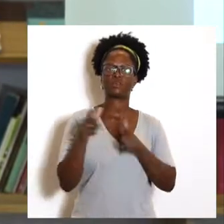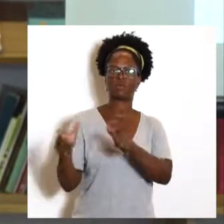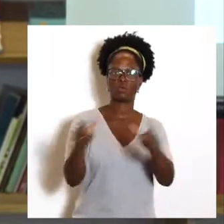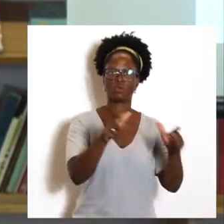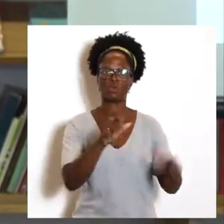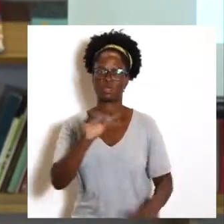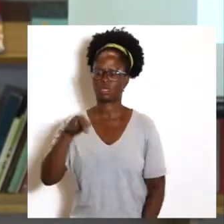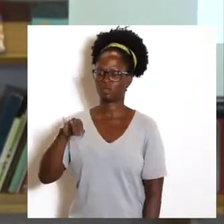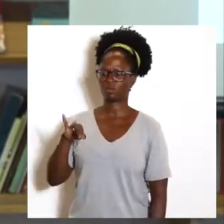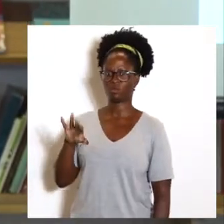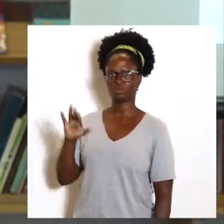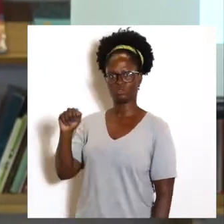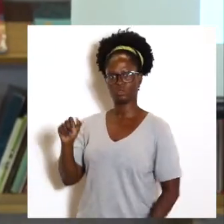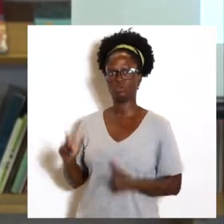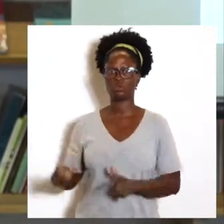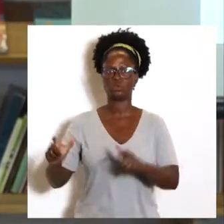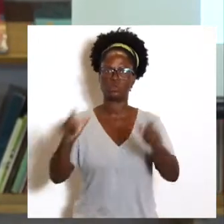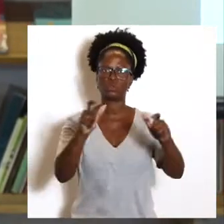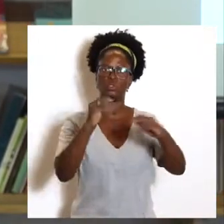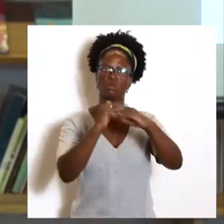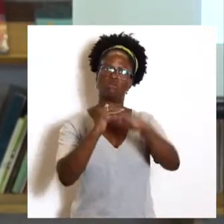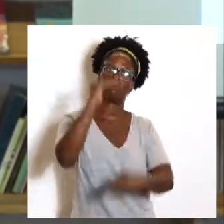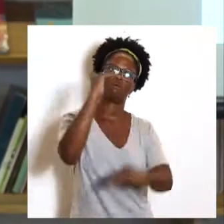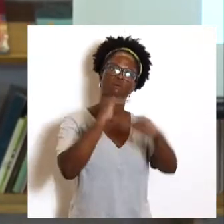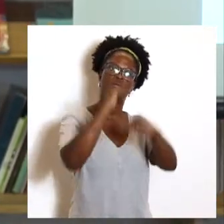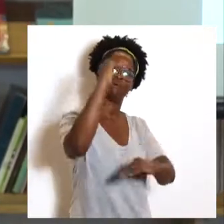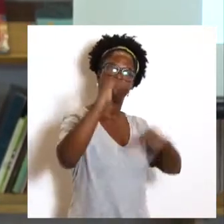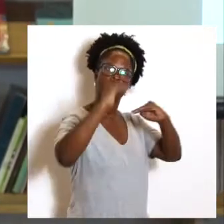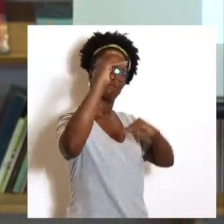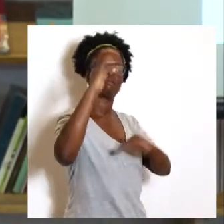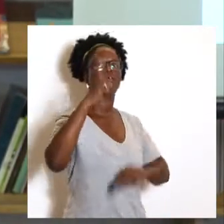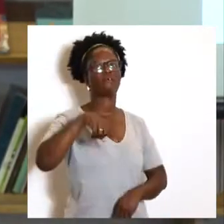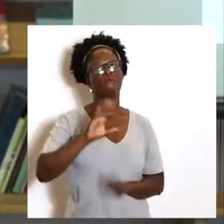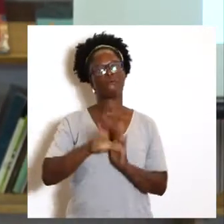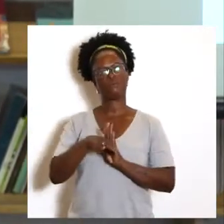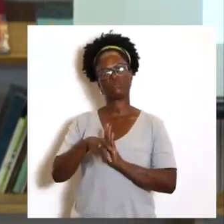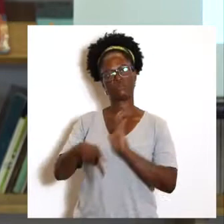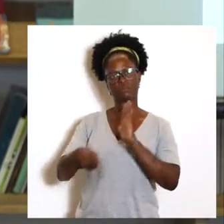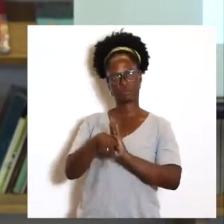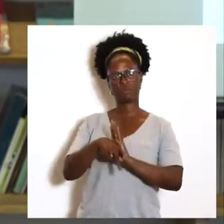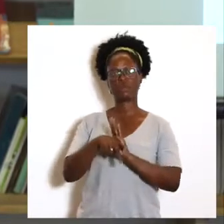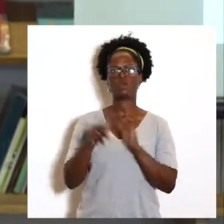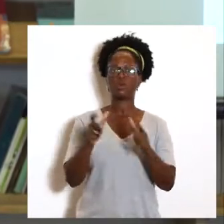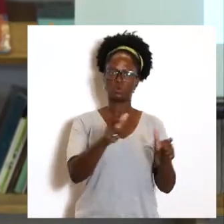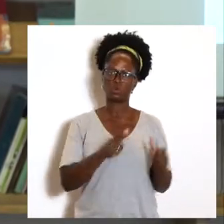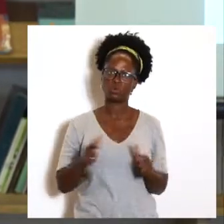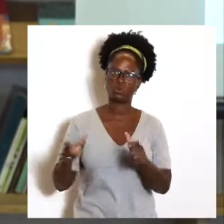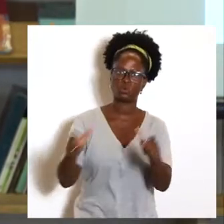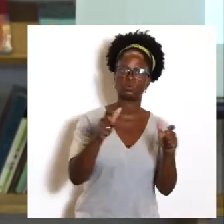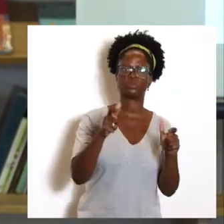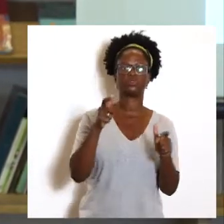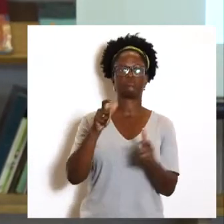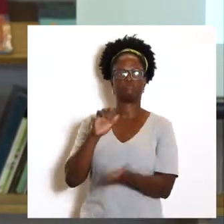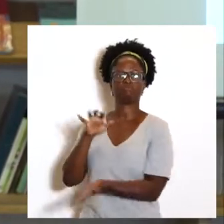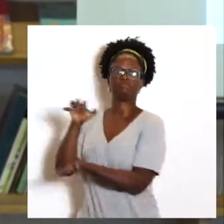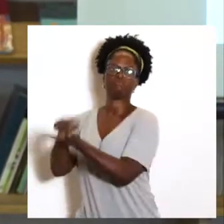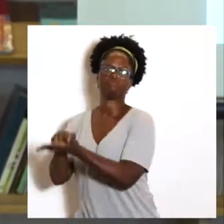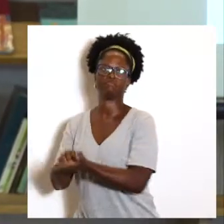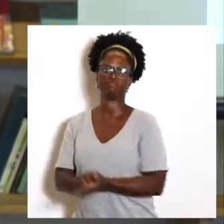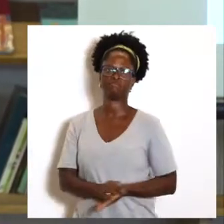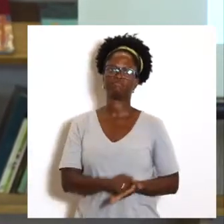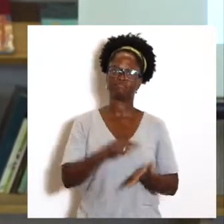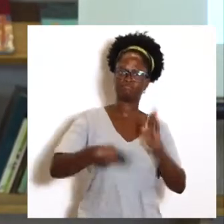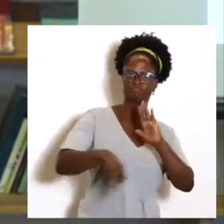canônicos a partir de espaços de definição deste conceito espaços de reconhecimento e